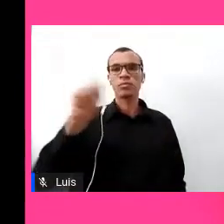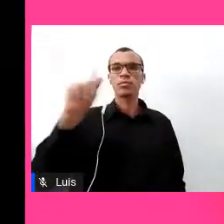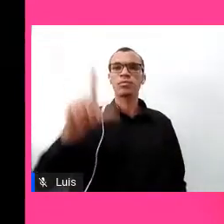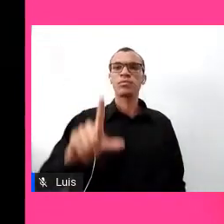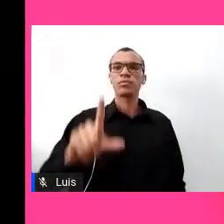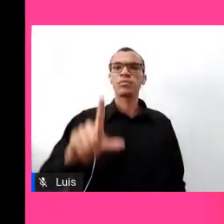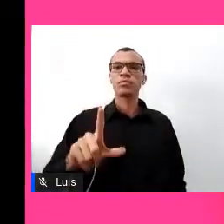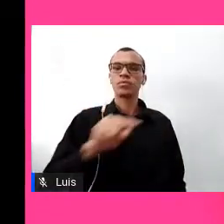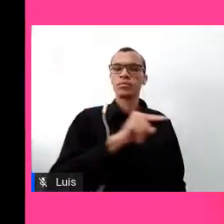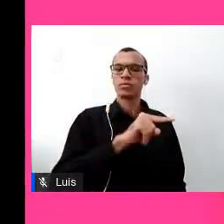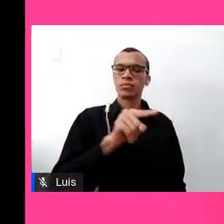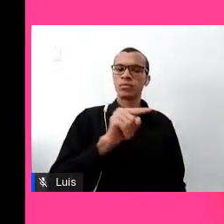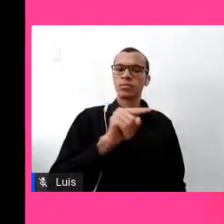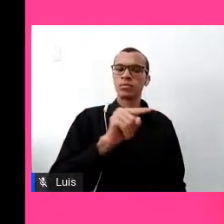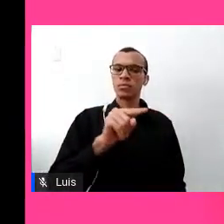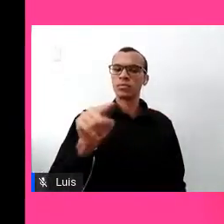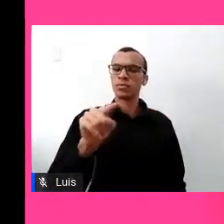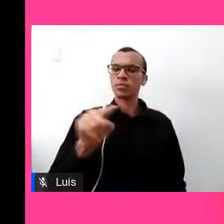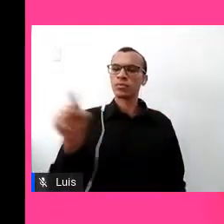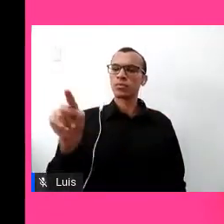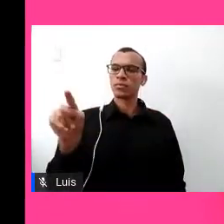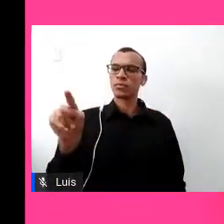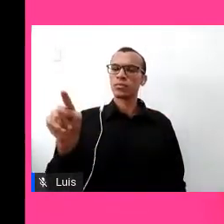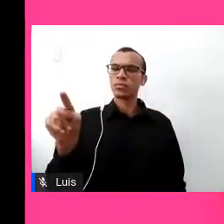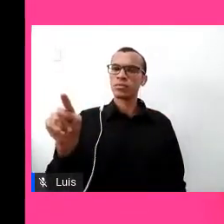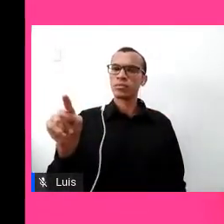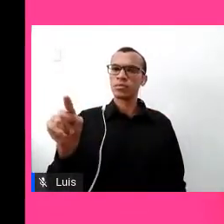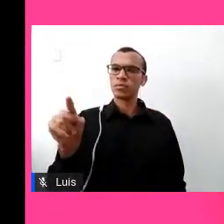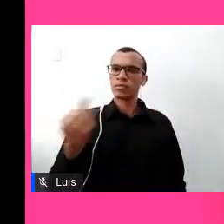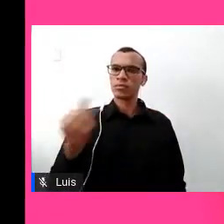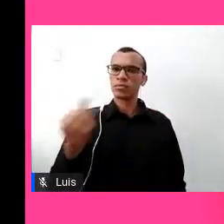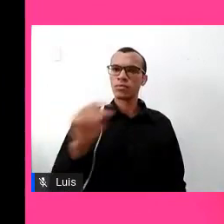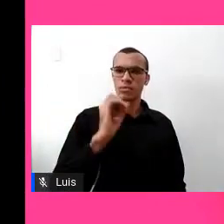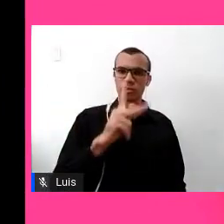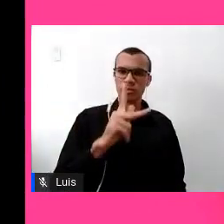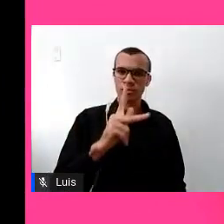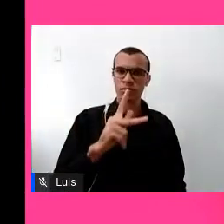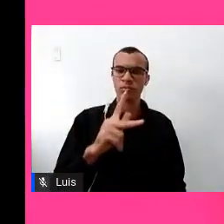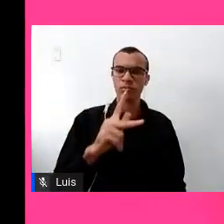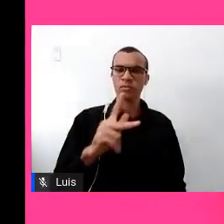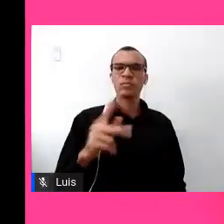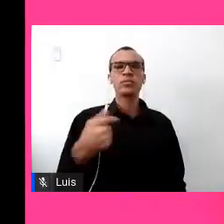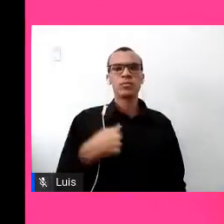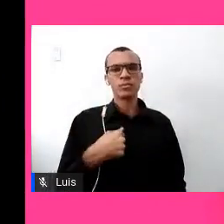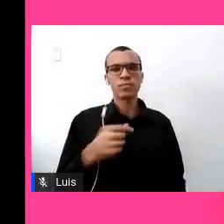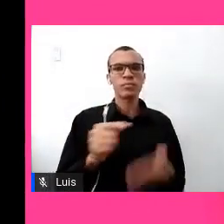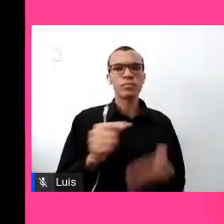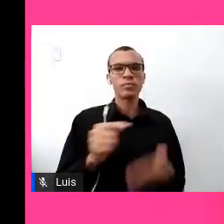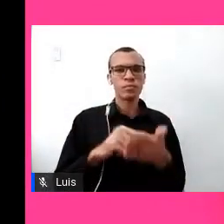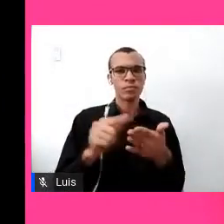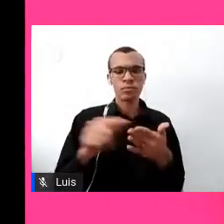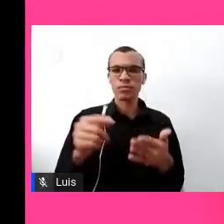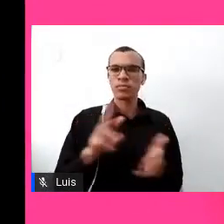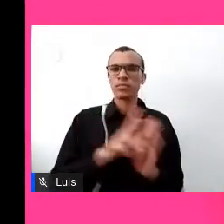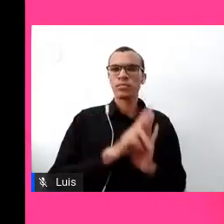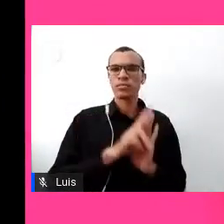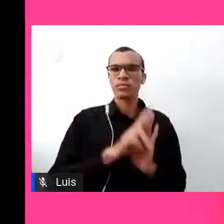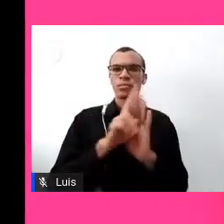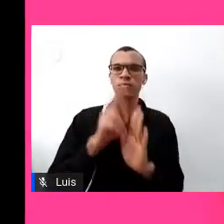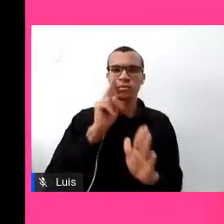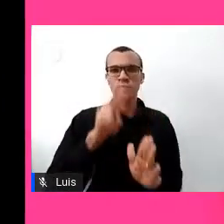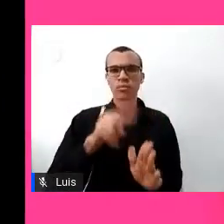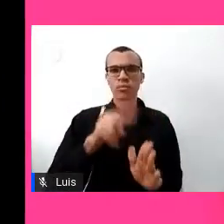risco, risco, risco. Ok? Então, eu fiz aqui, é uma referência visual para que eu não me esqueça